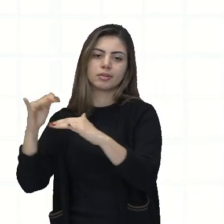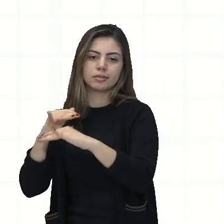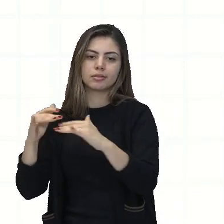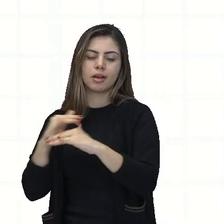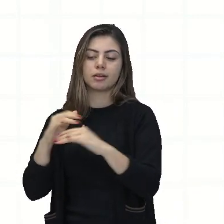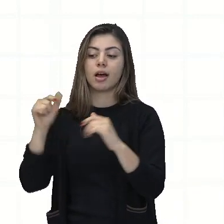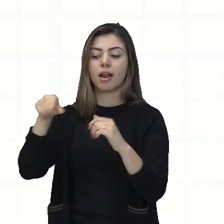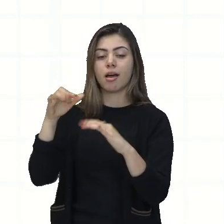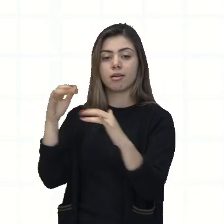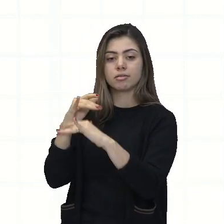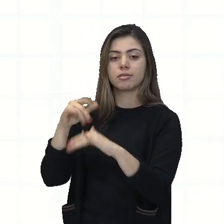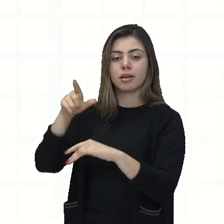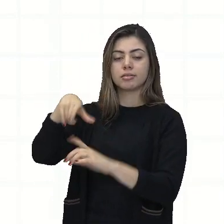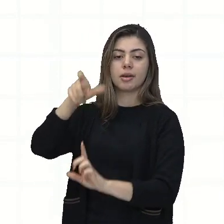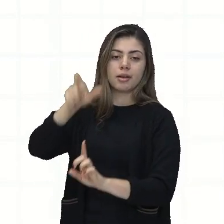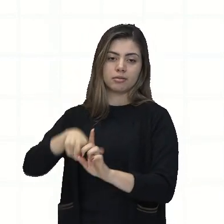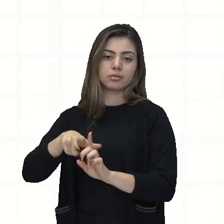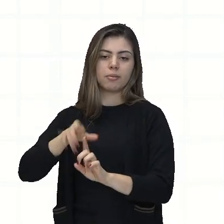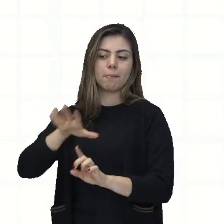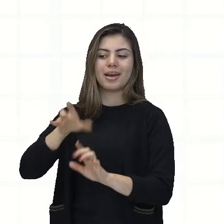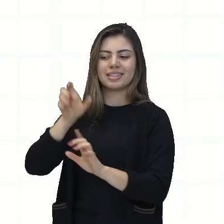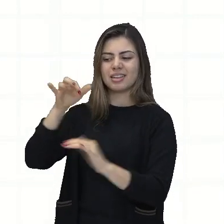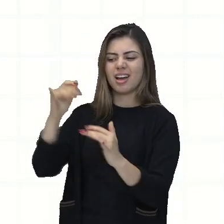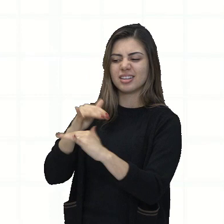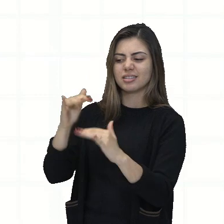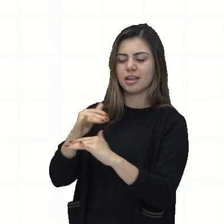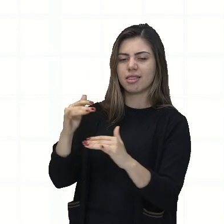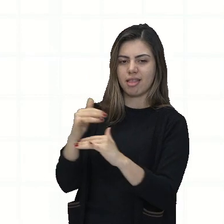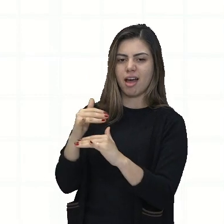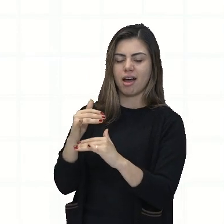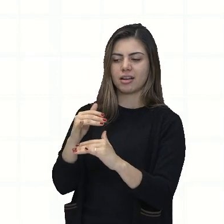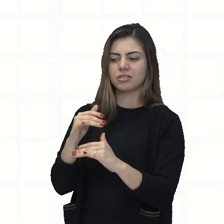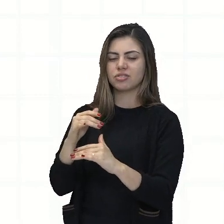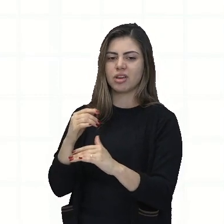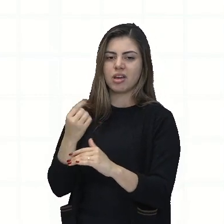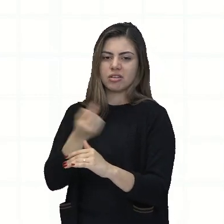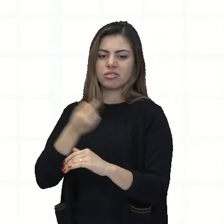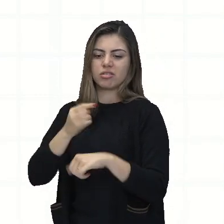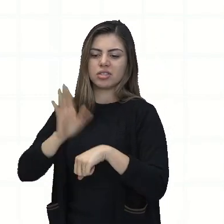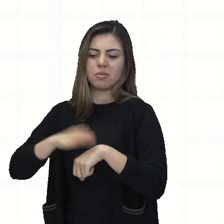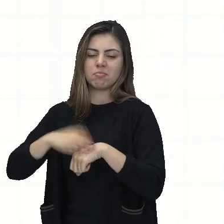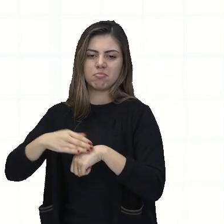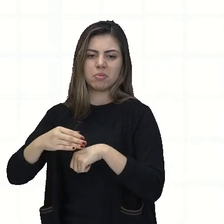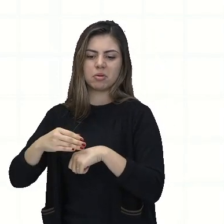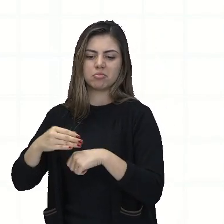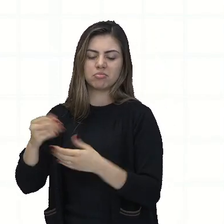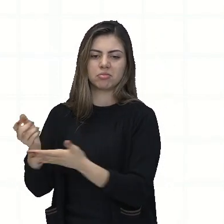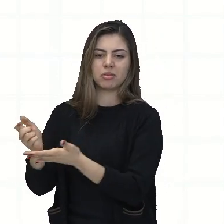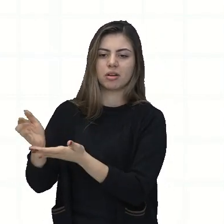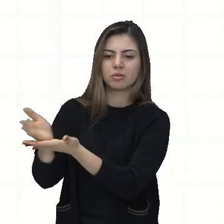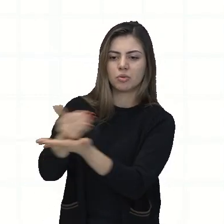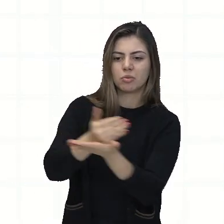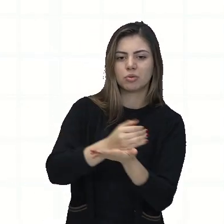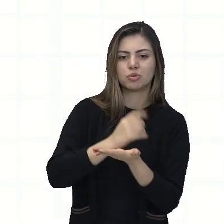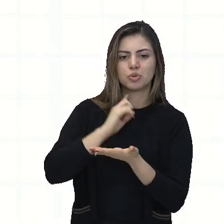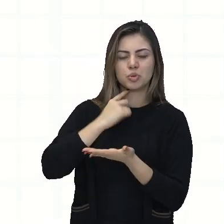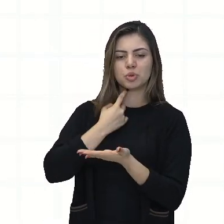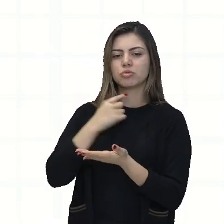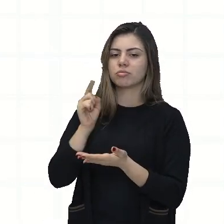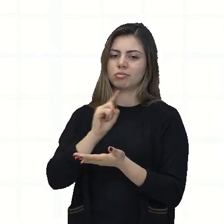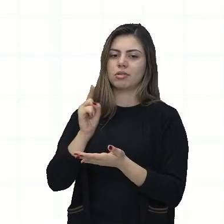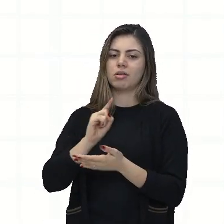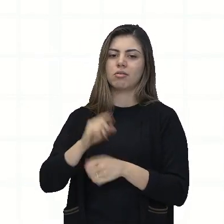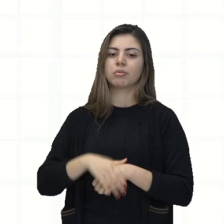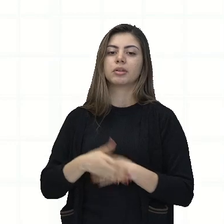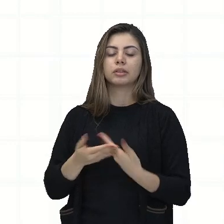sujeito, mas não é quem executa essa ação de limpar. E quem foi que limpou? Pelos voluntários. O